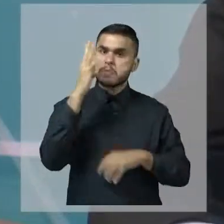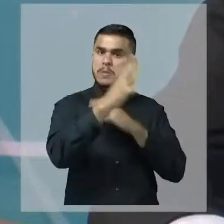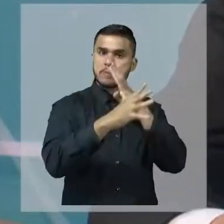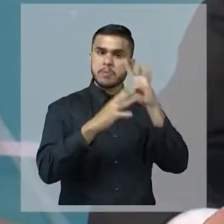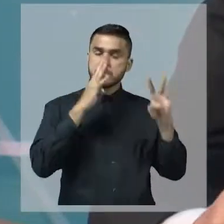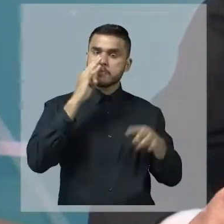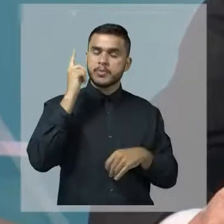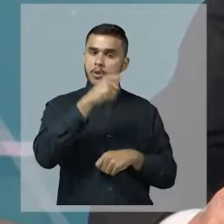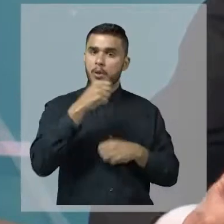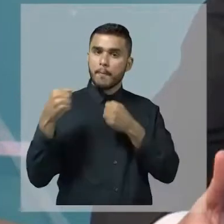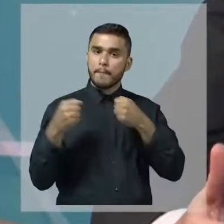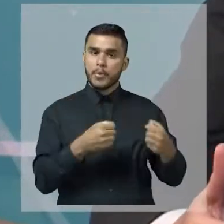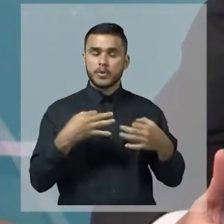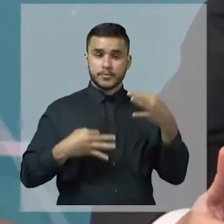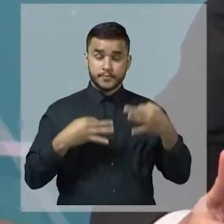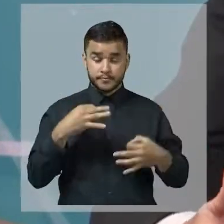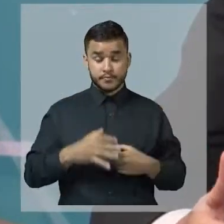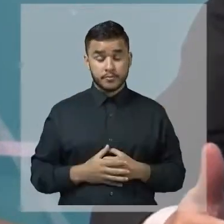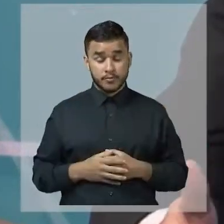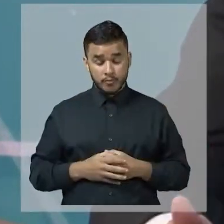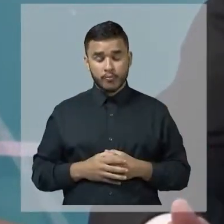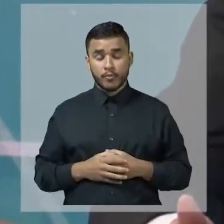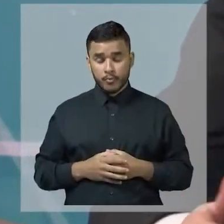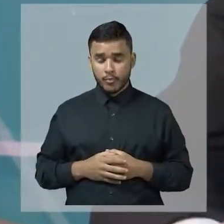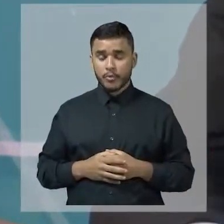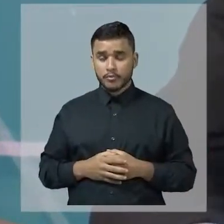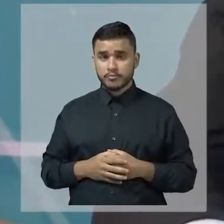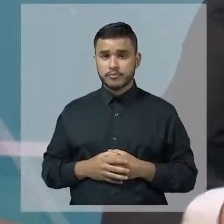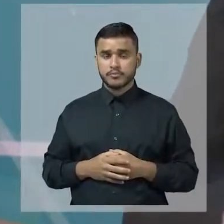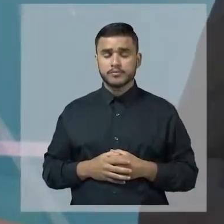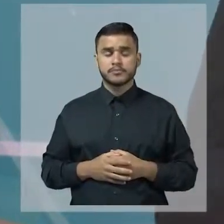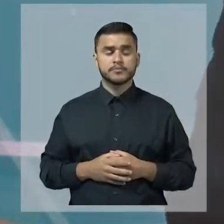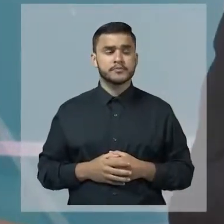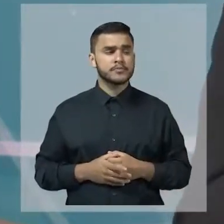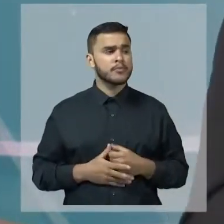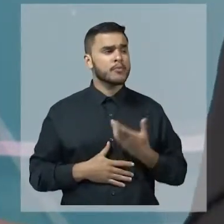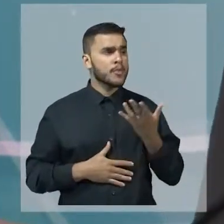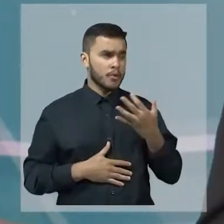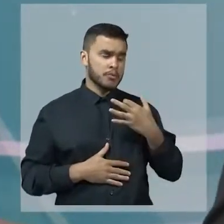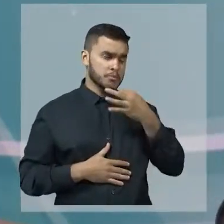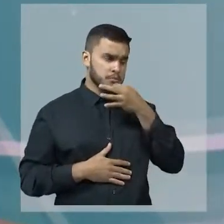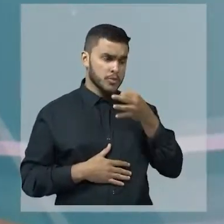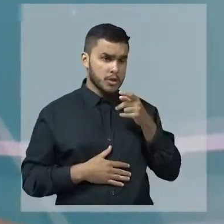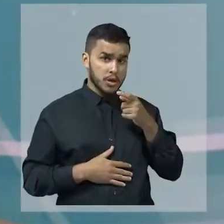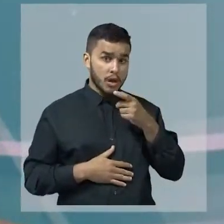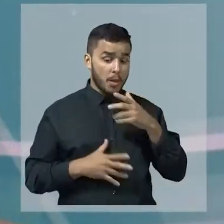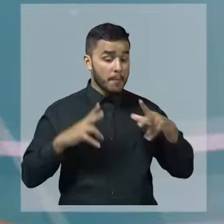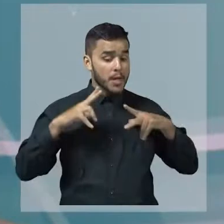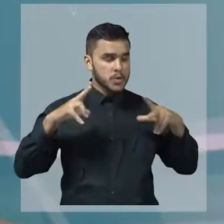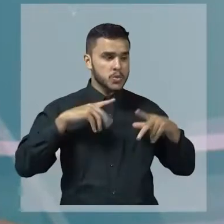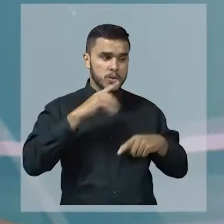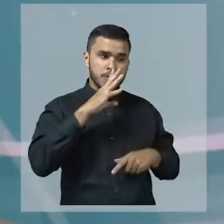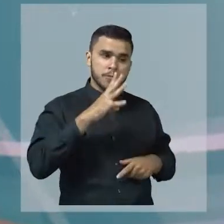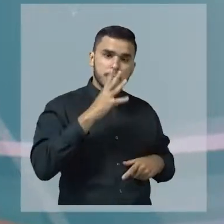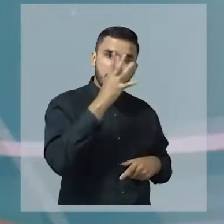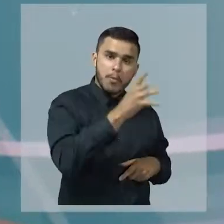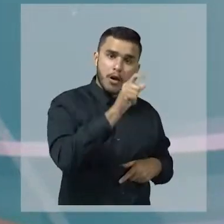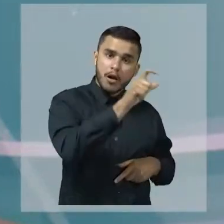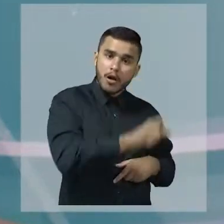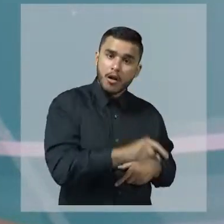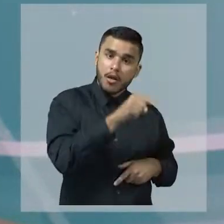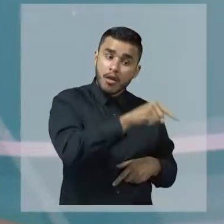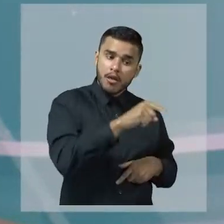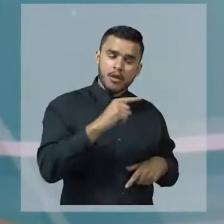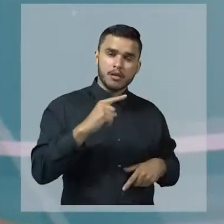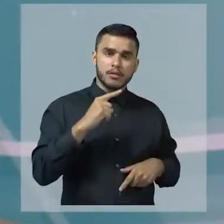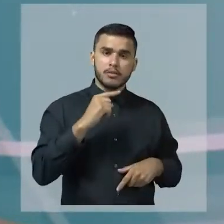relação às agressões pessoais, ofensivas à moral e à integridade, não só da Corte, como de